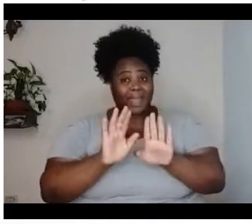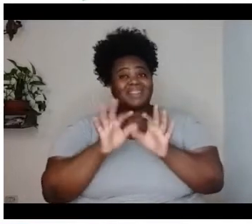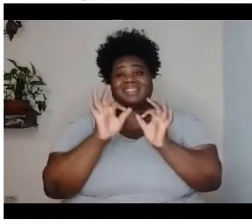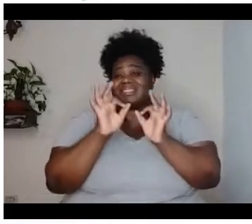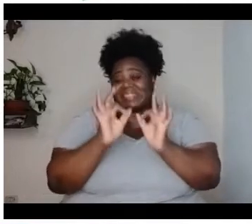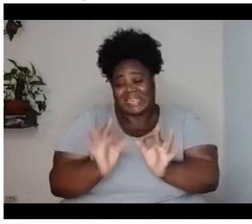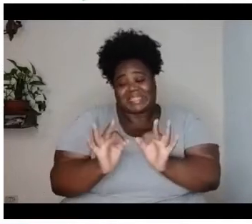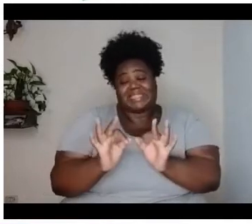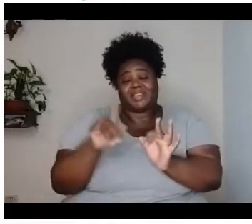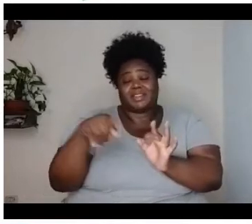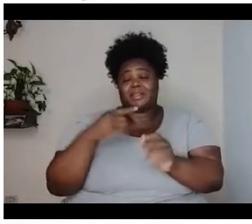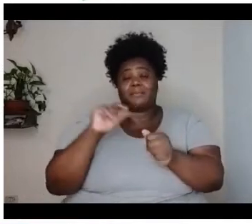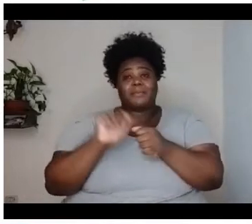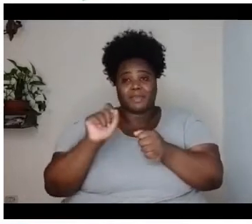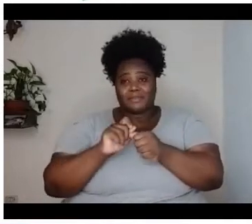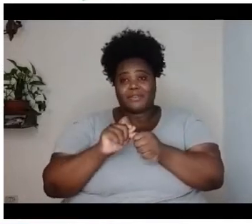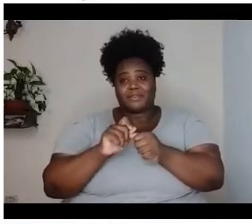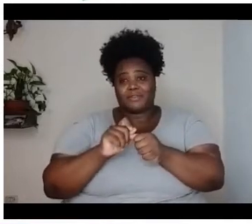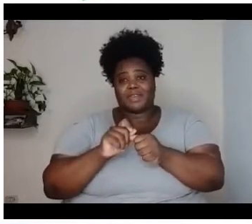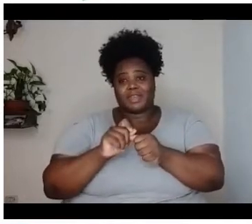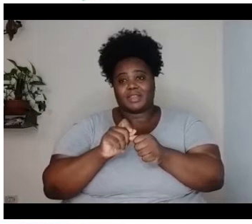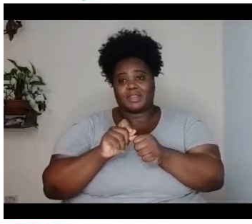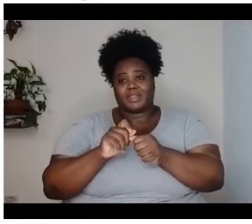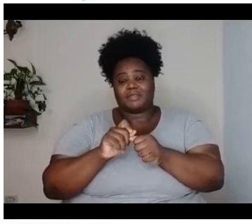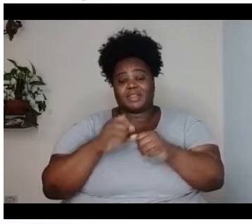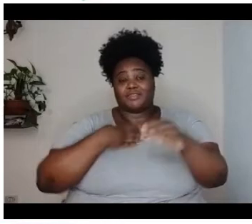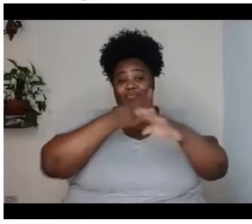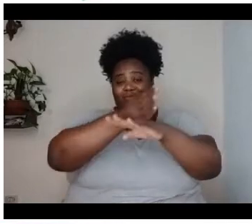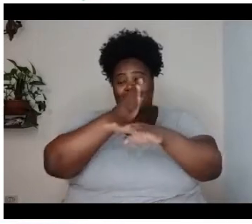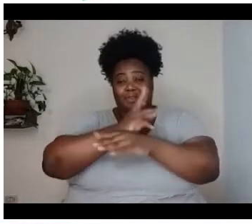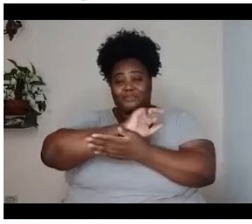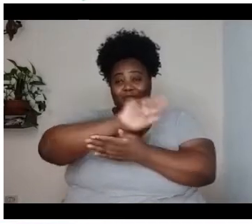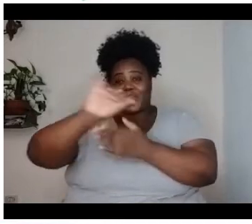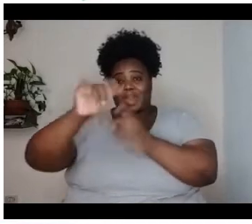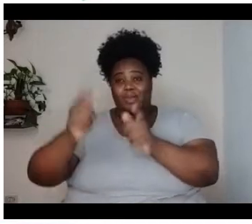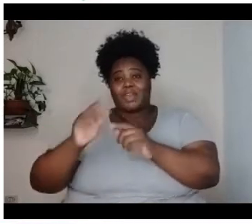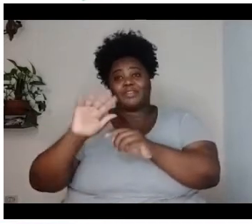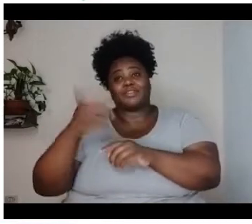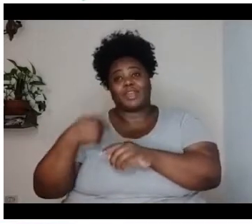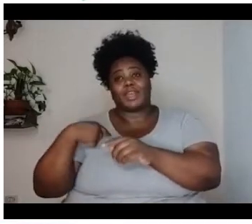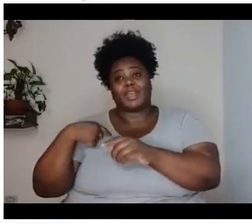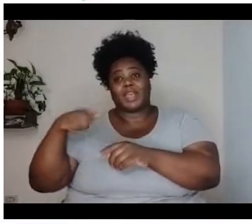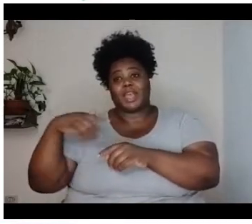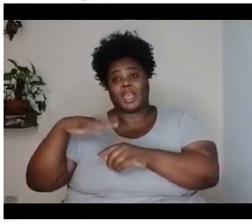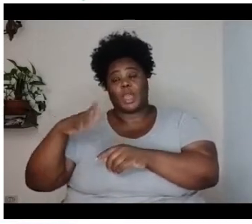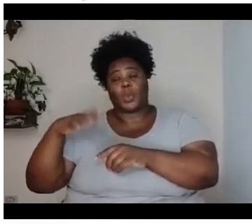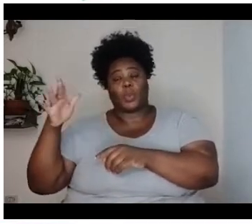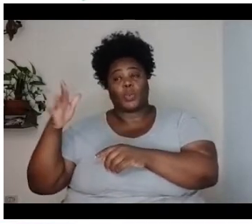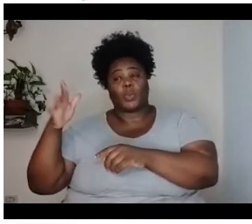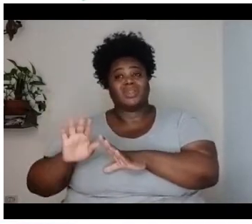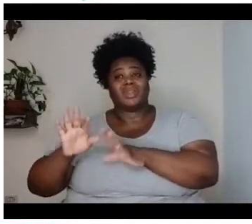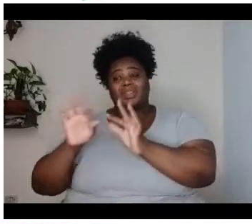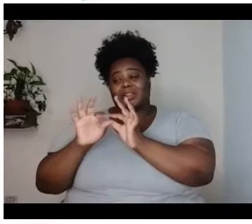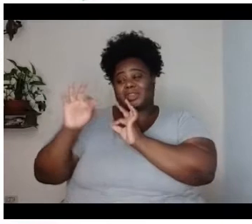me fez chegar em vários lugares, já que eu nasci numa cidade um pouco distante de tudo,